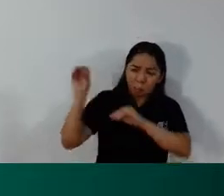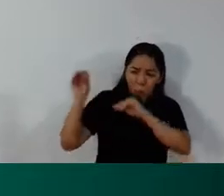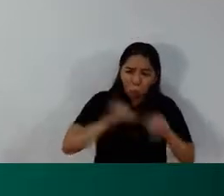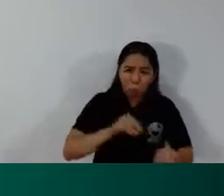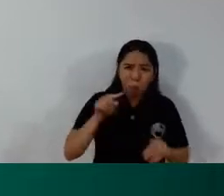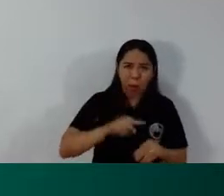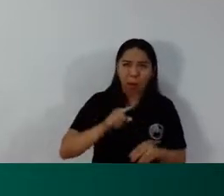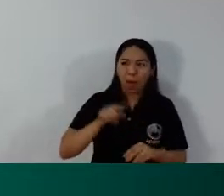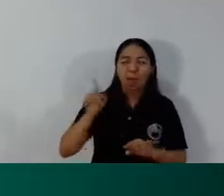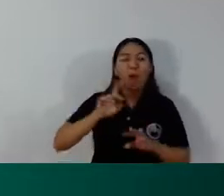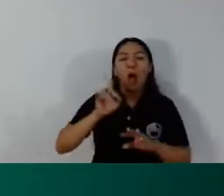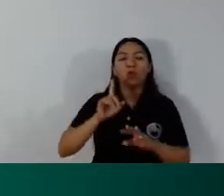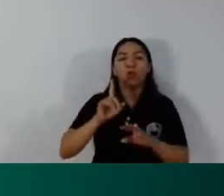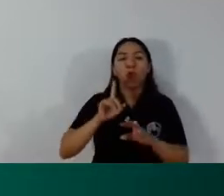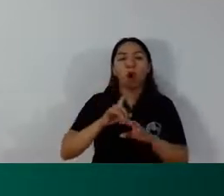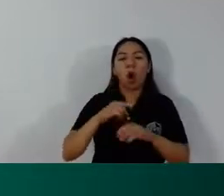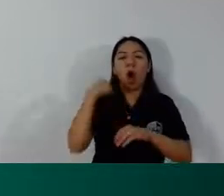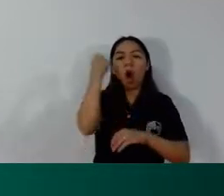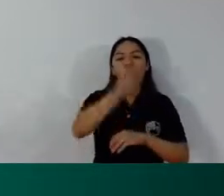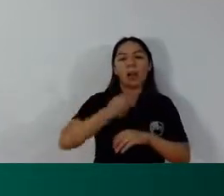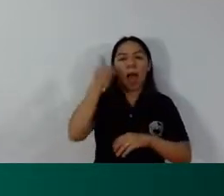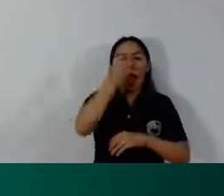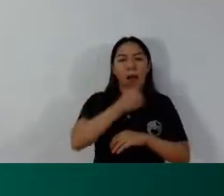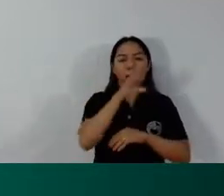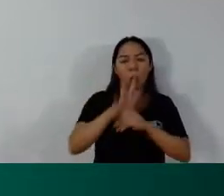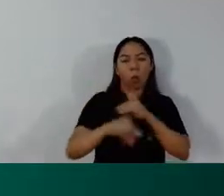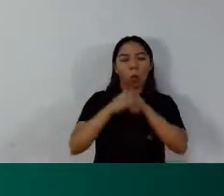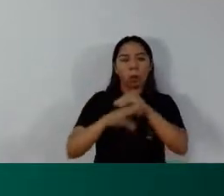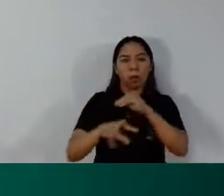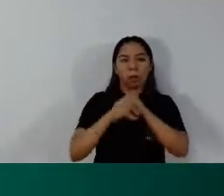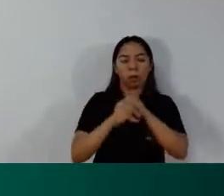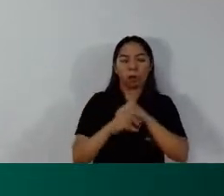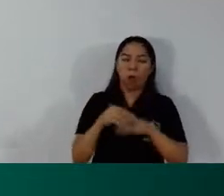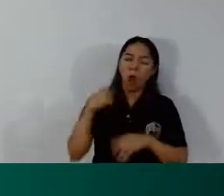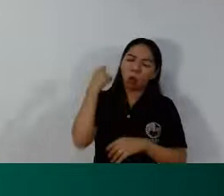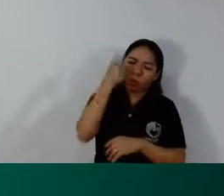gravo o rosto Meu problema é o nome é